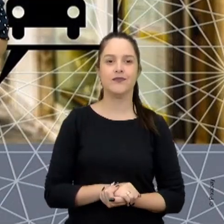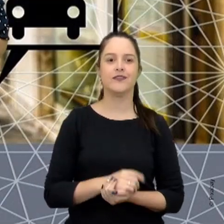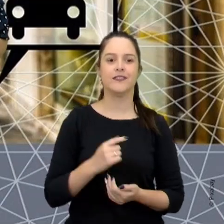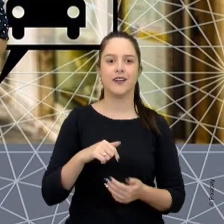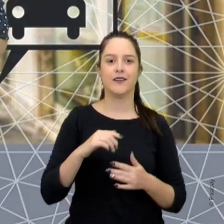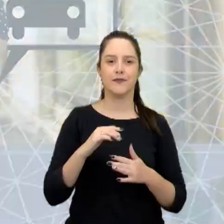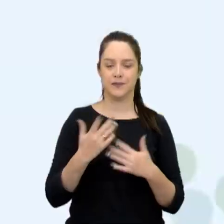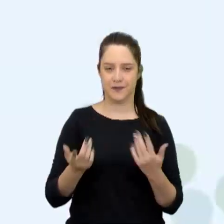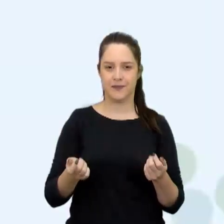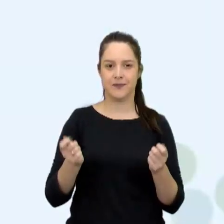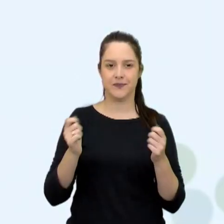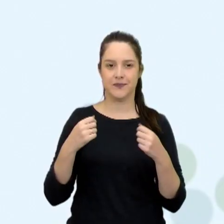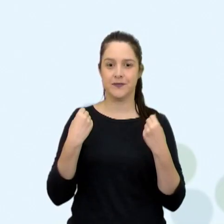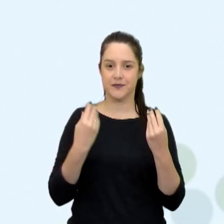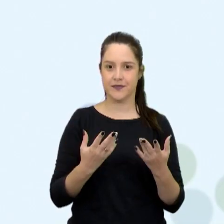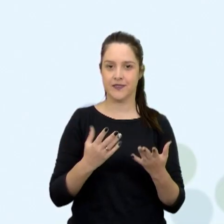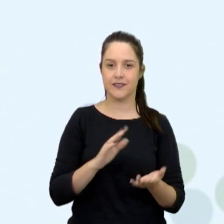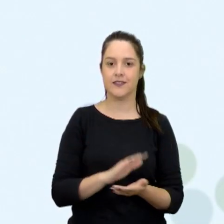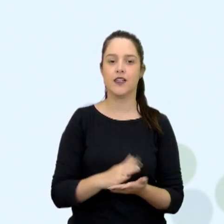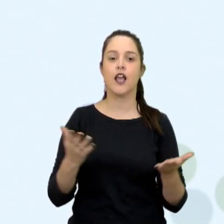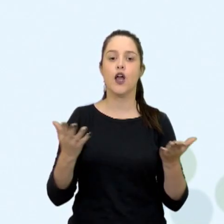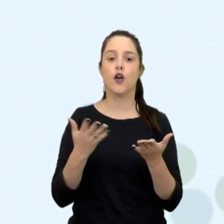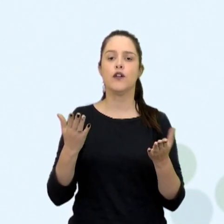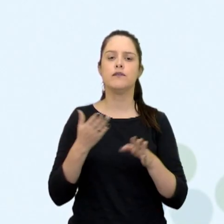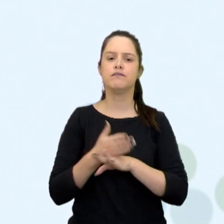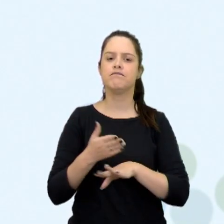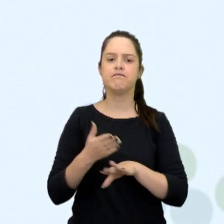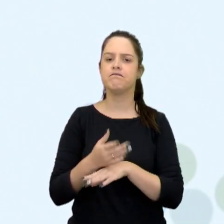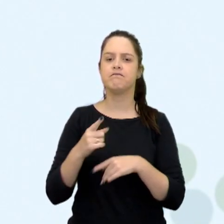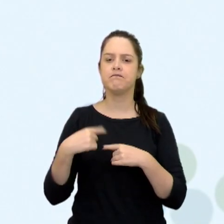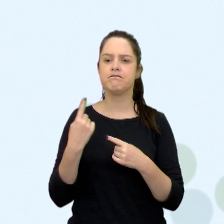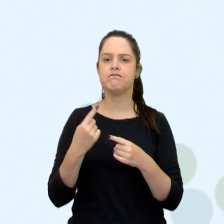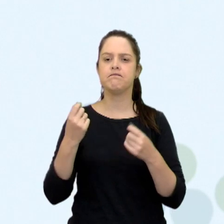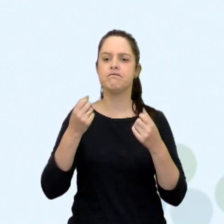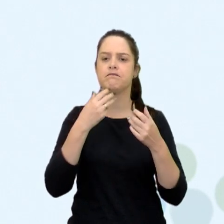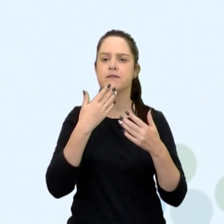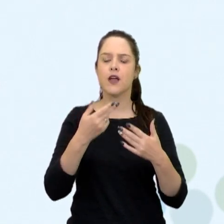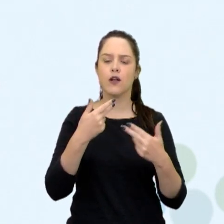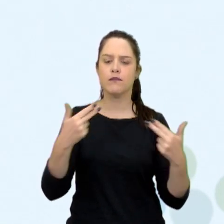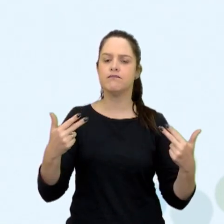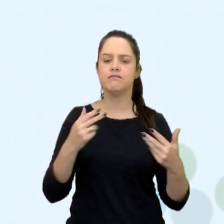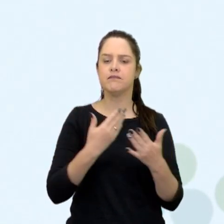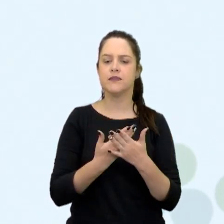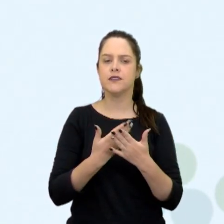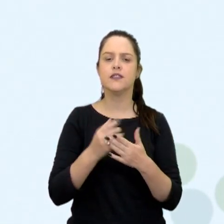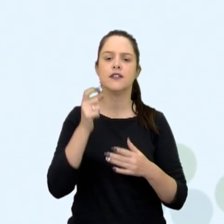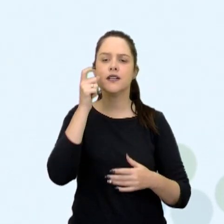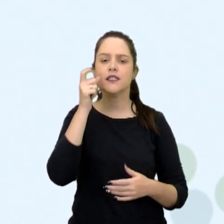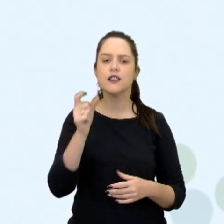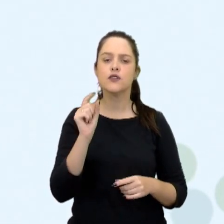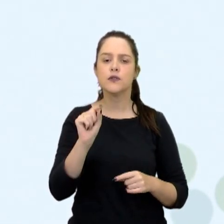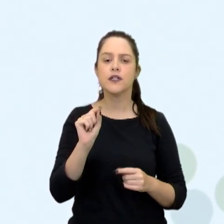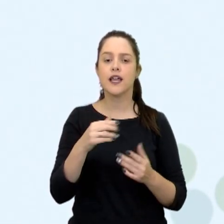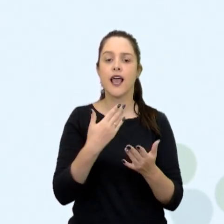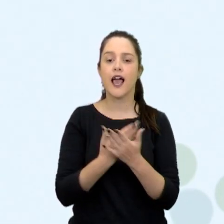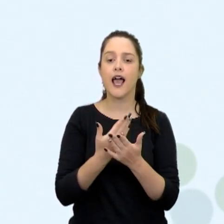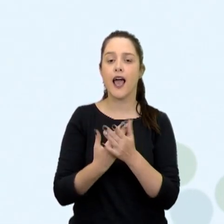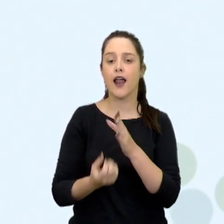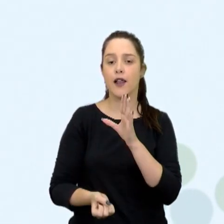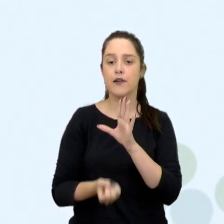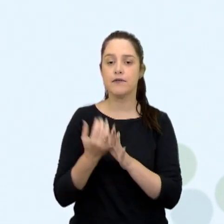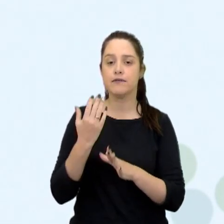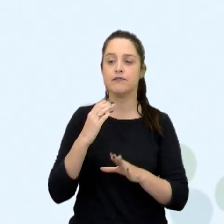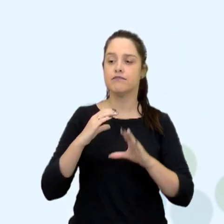aqui. Olha só, gente, hoje eu vou participar com ele aqui, a gente vai falar sobre coisas muito interessantes e as aulas de criação e comunicação, elas sempre vão trazer